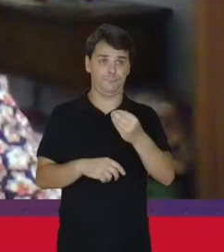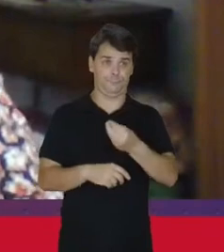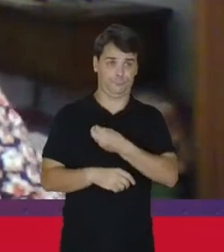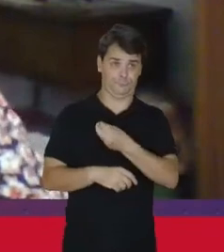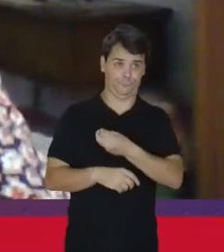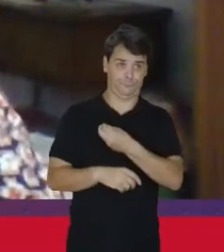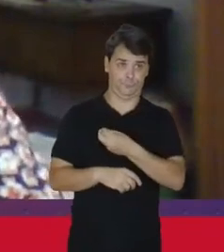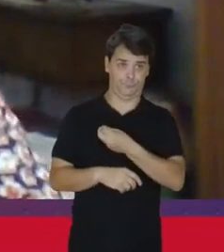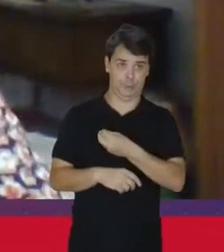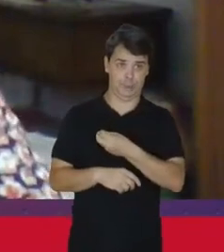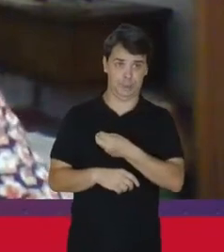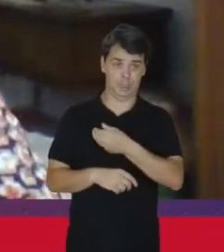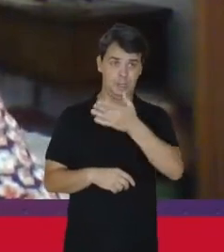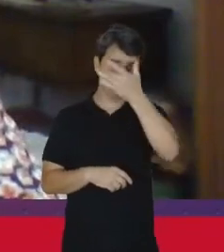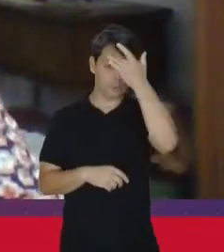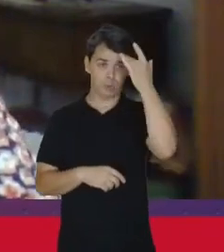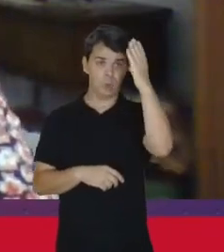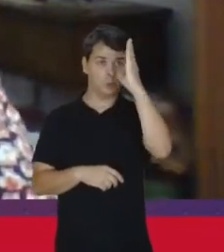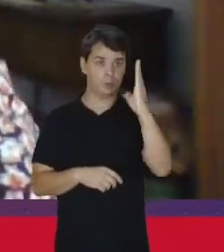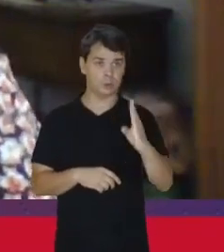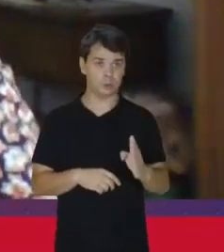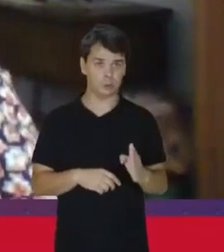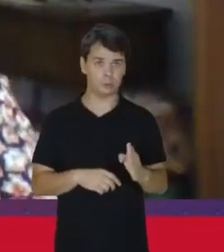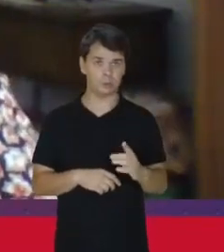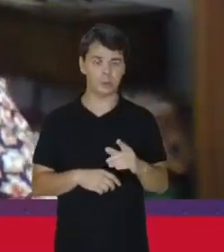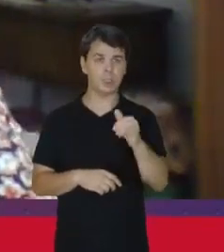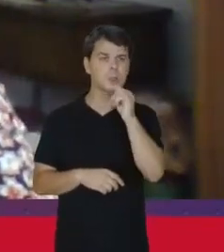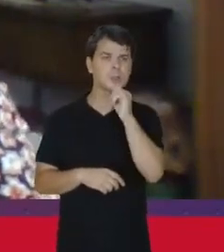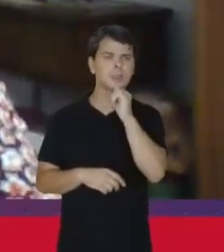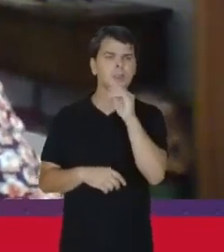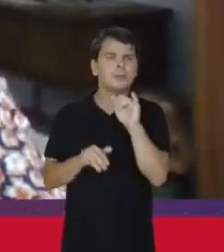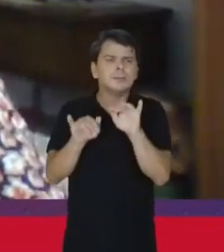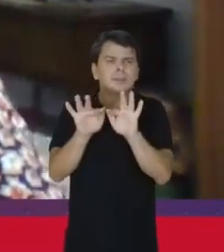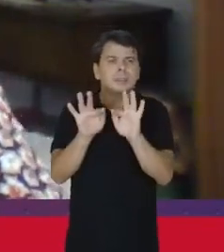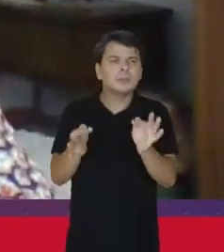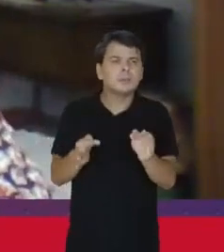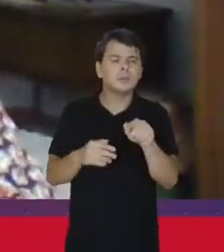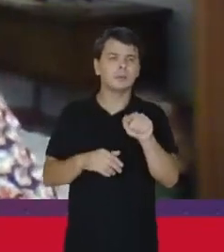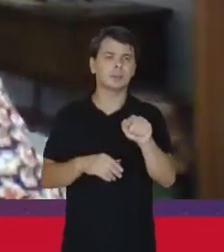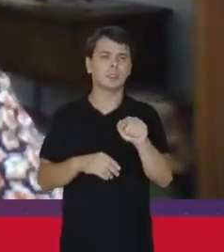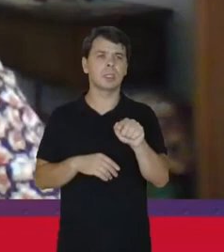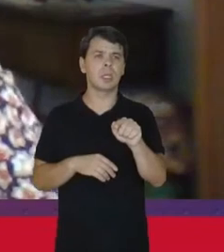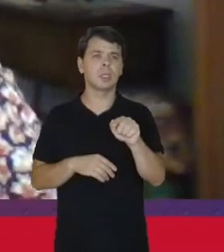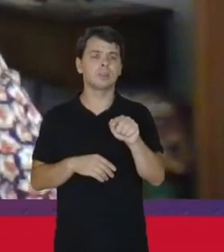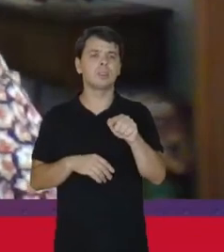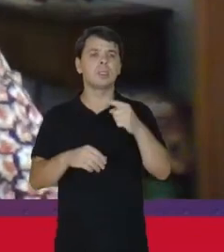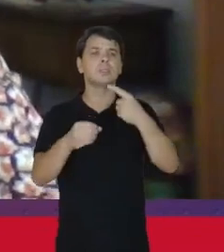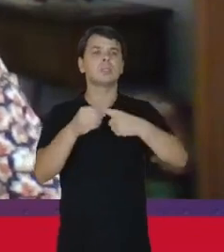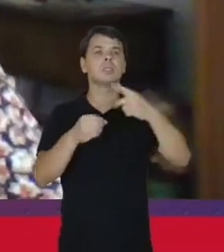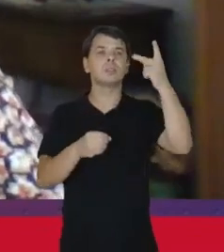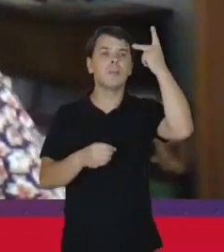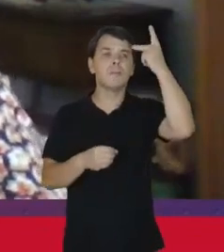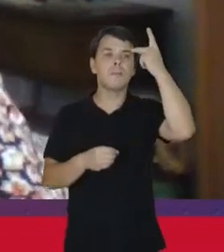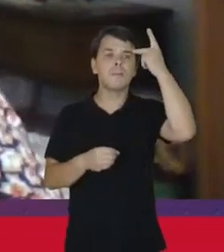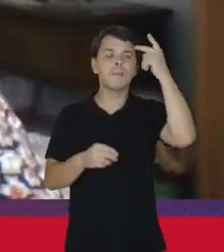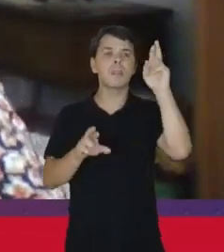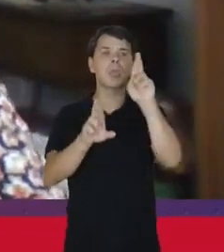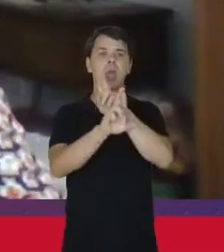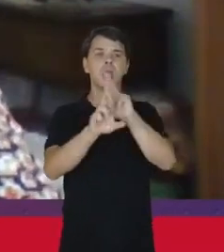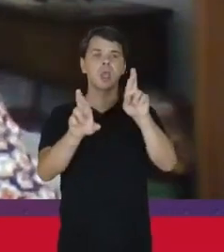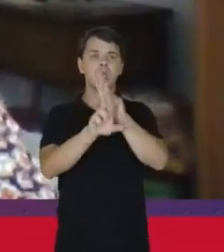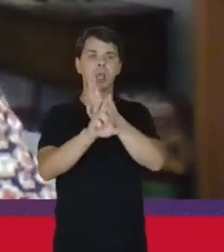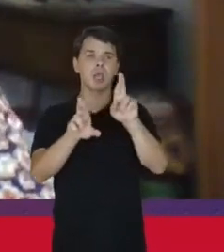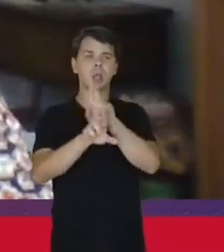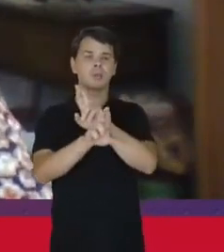vida da maior parte da população brasileira, eu vou dar um exemplo muito simples aqui da cidade de São Paulo, em relação aos